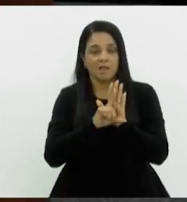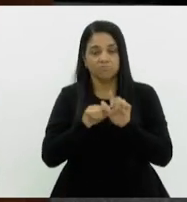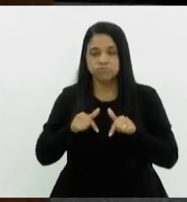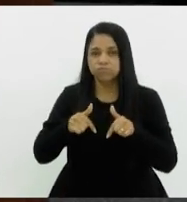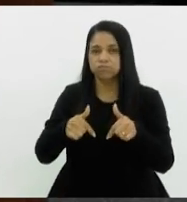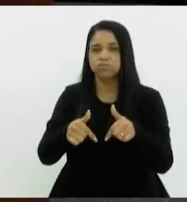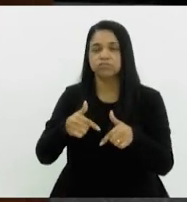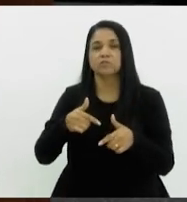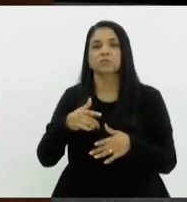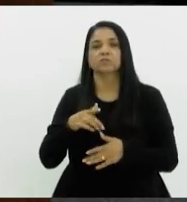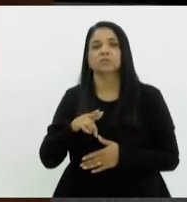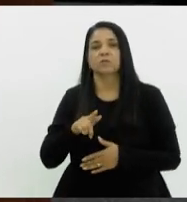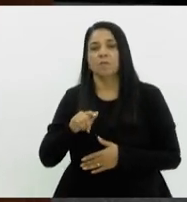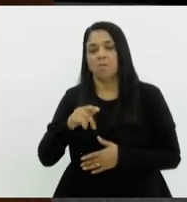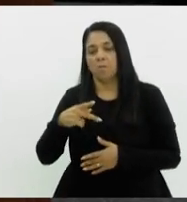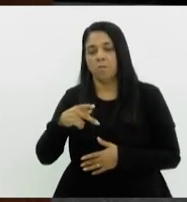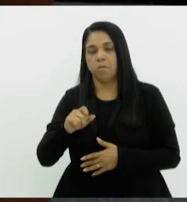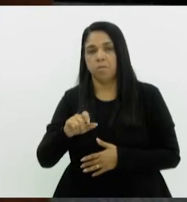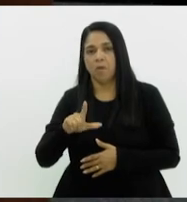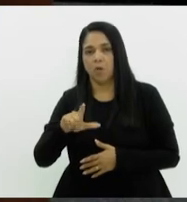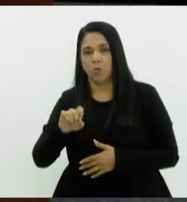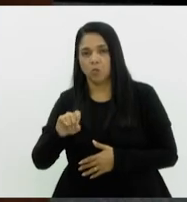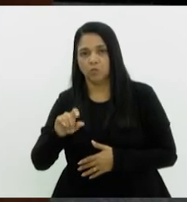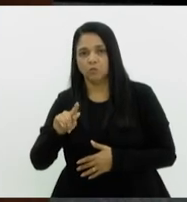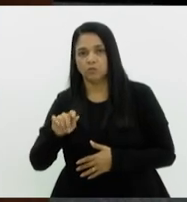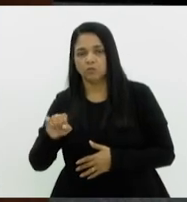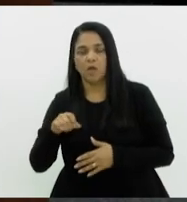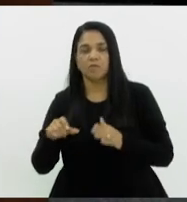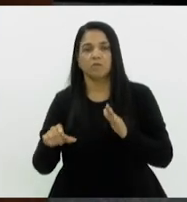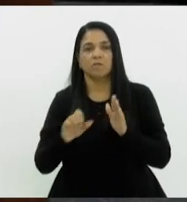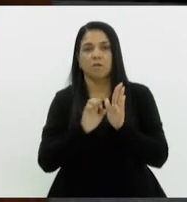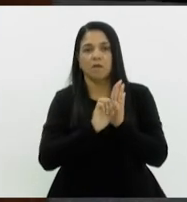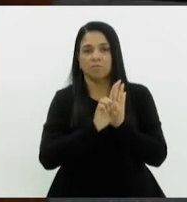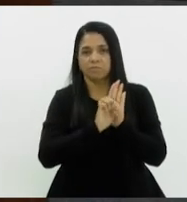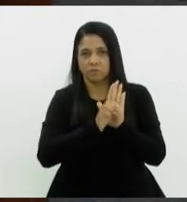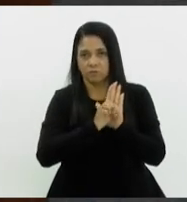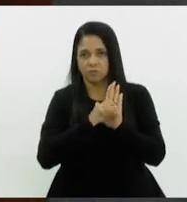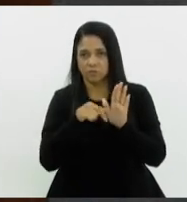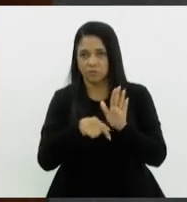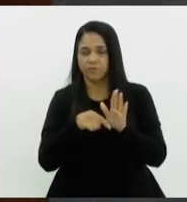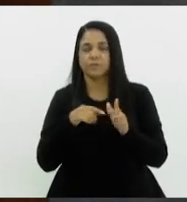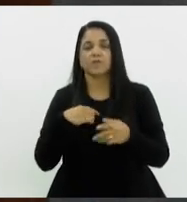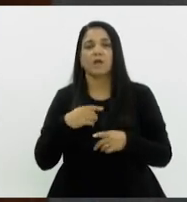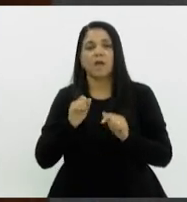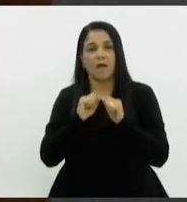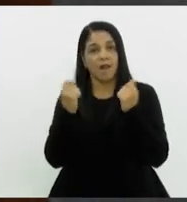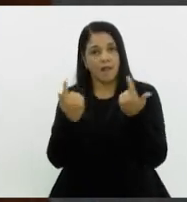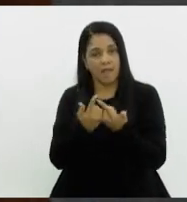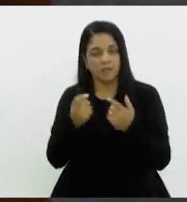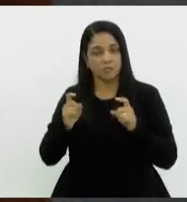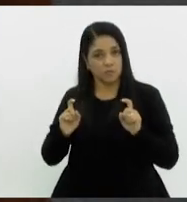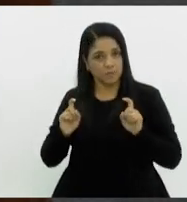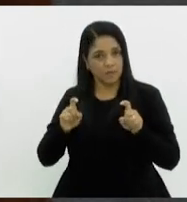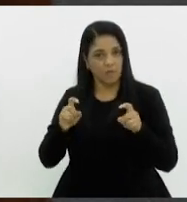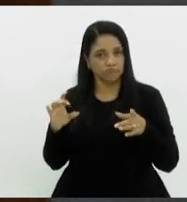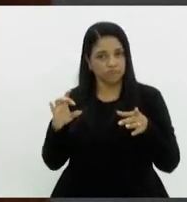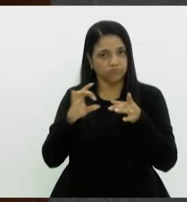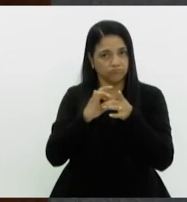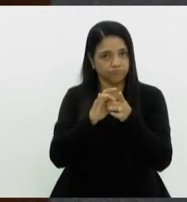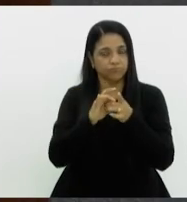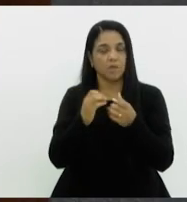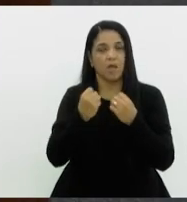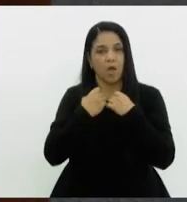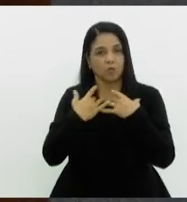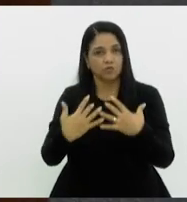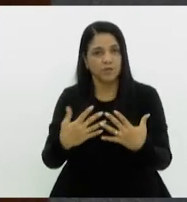dos editais. A Comissão de Cultura da LERJ, nosso mandato, realizou dezenas de